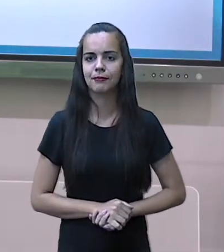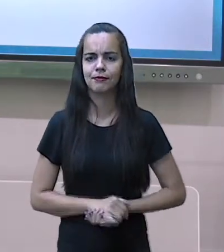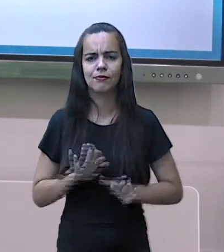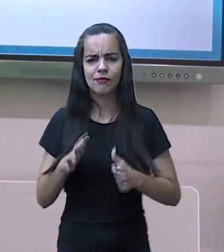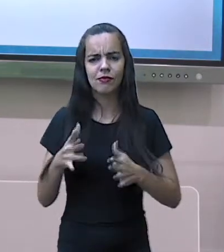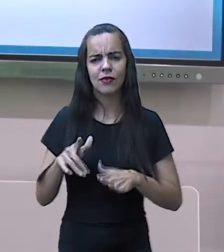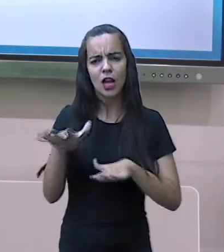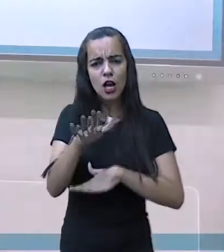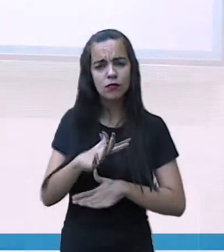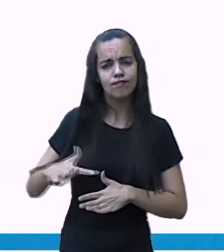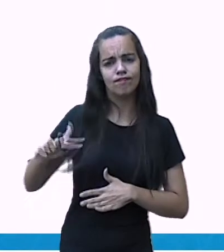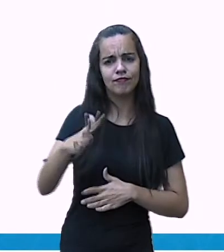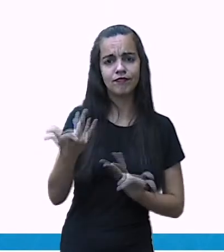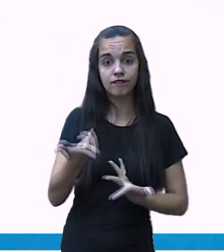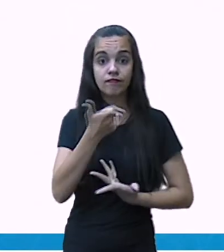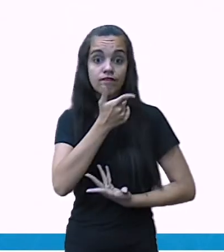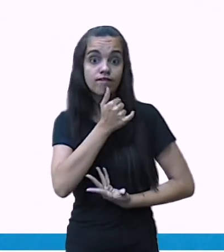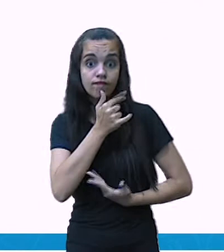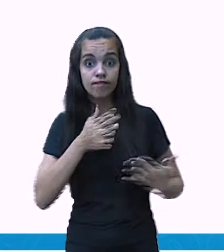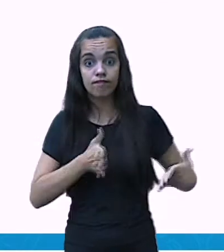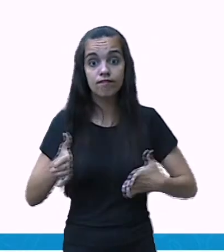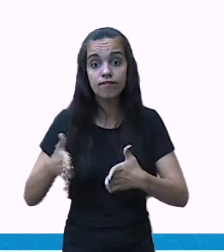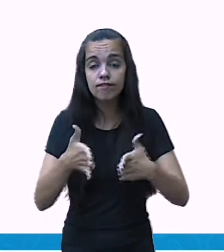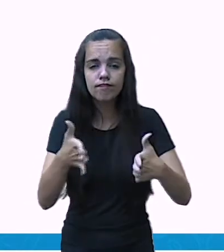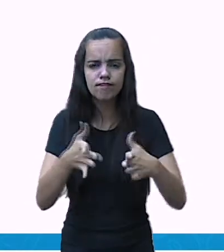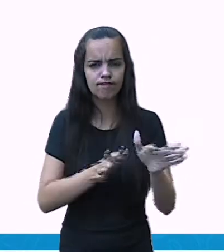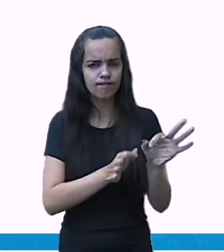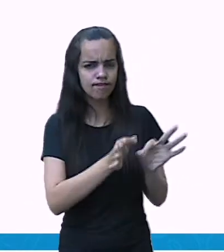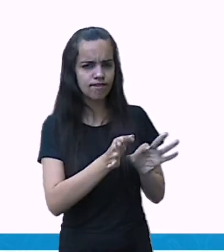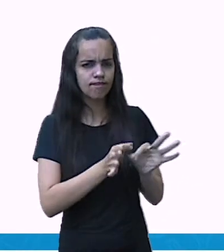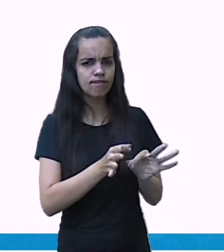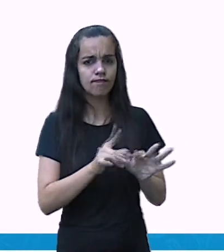Em geral, as águas dos rios,